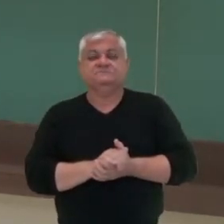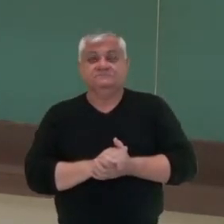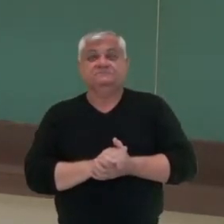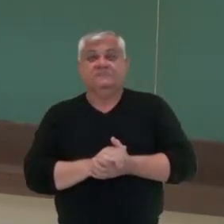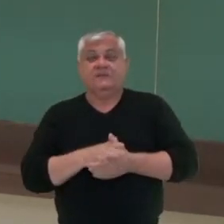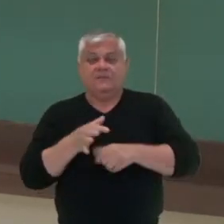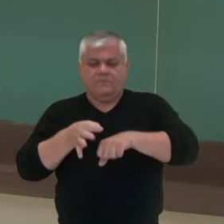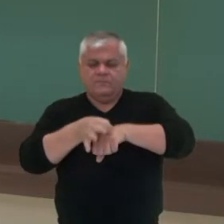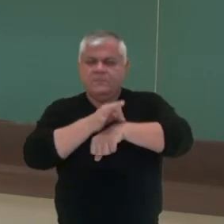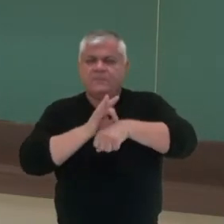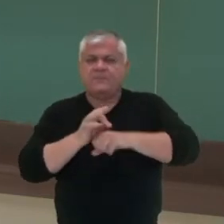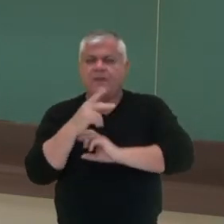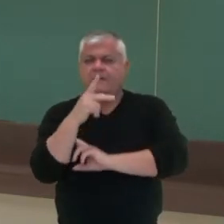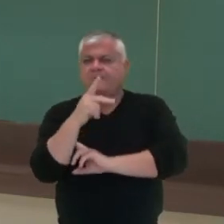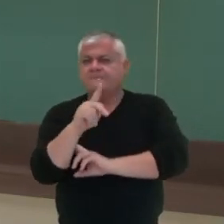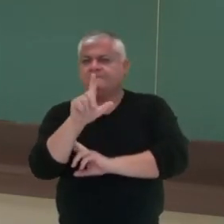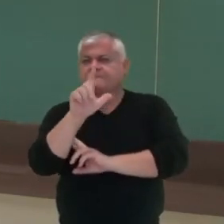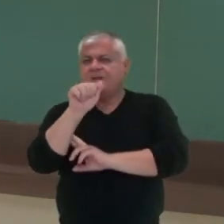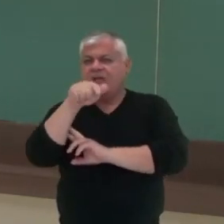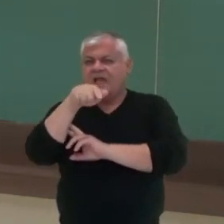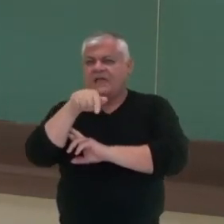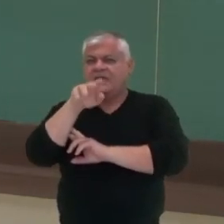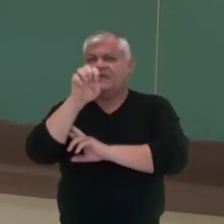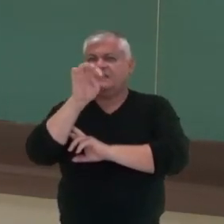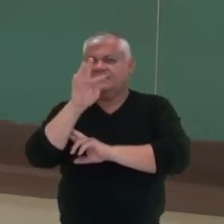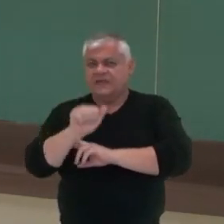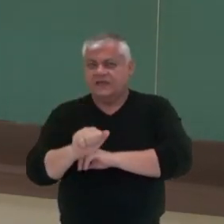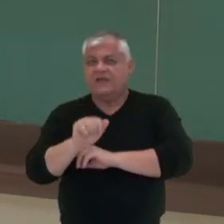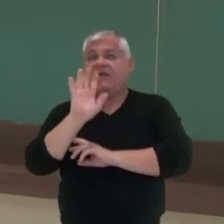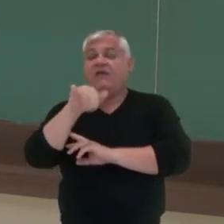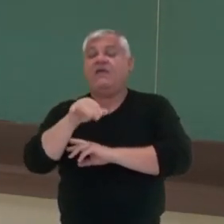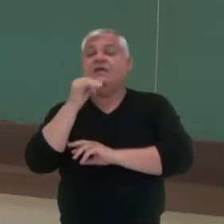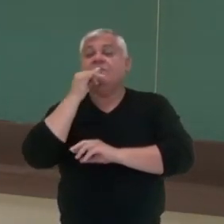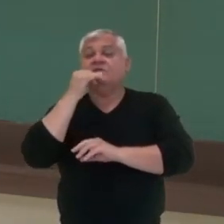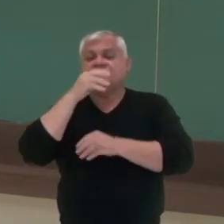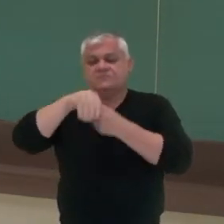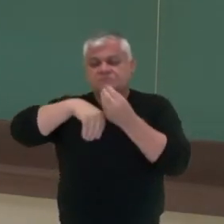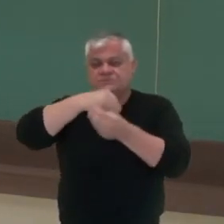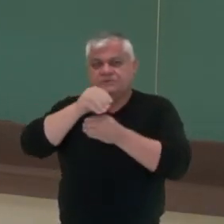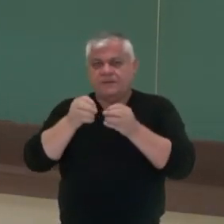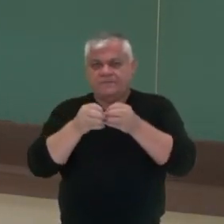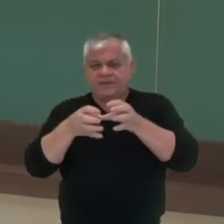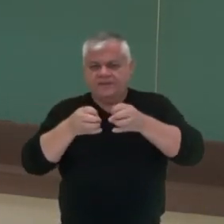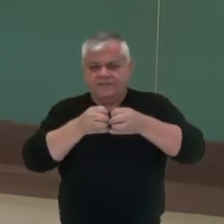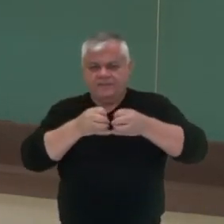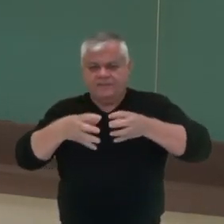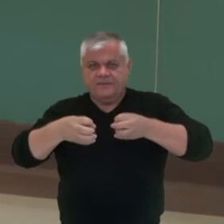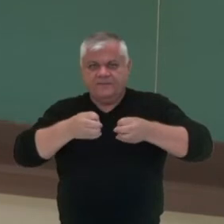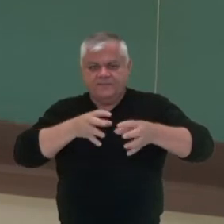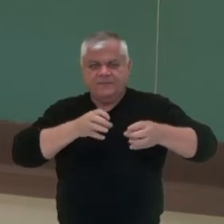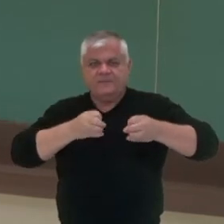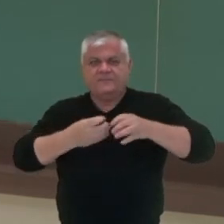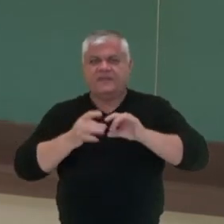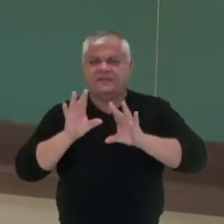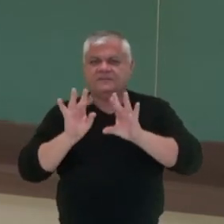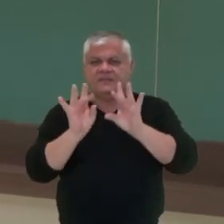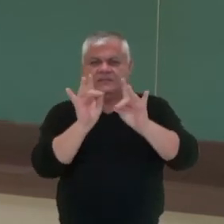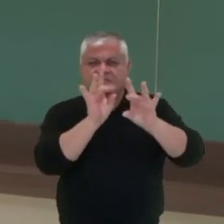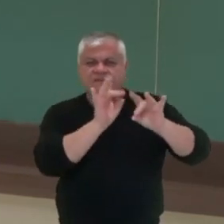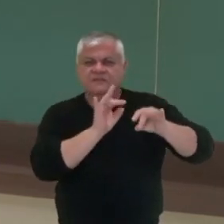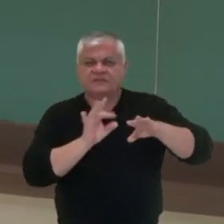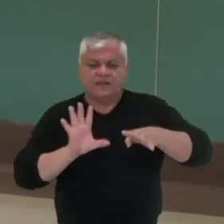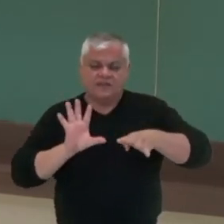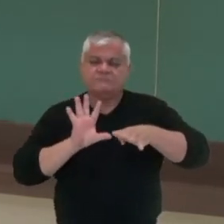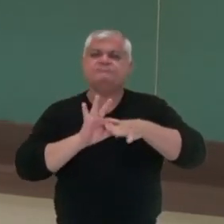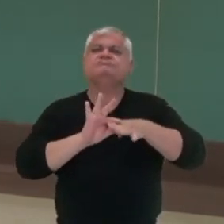são fragmentos de citoplasma, né? Existe uma célula chamada megacariócito que vai se desprendendo do citoplasma dela e ela vai fazer o quê? Ela